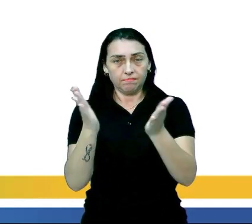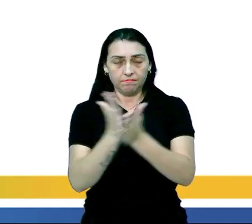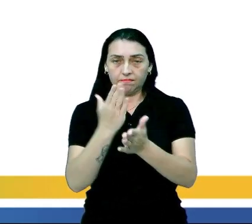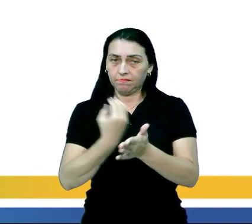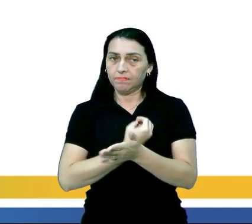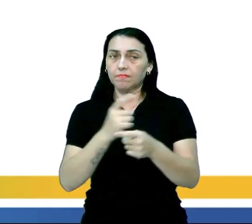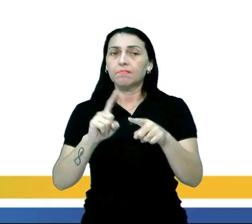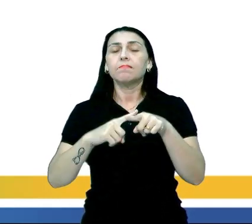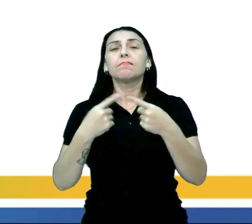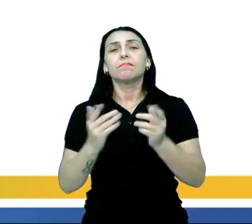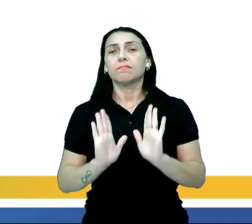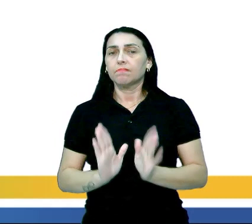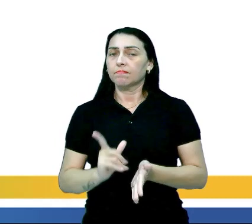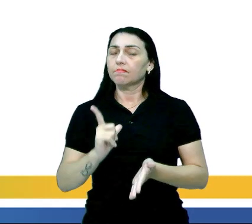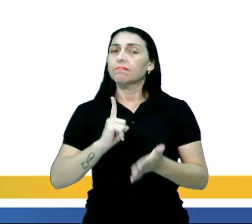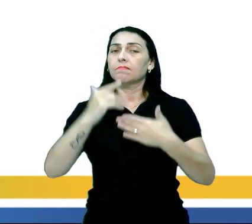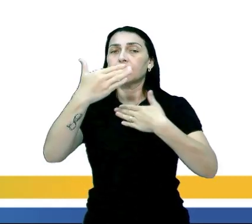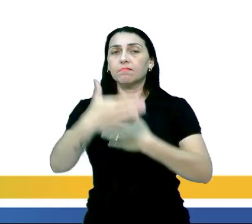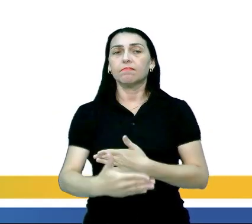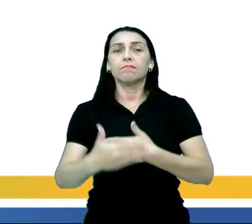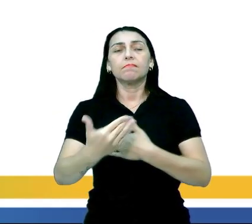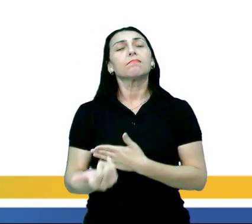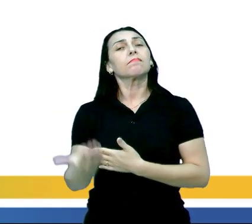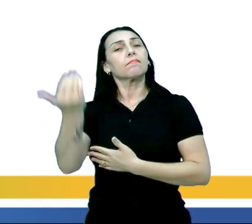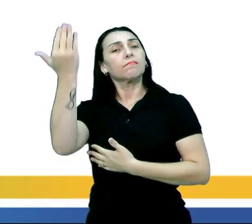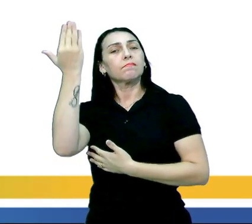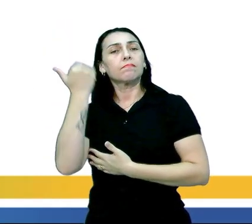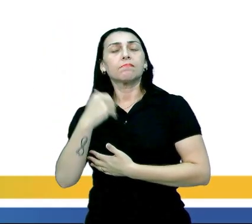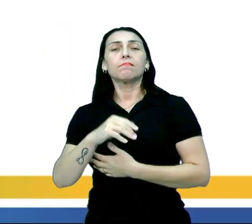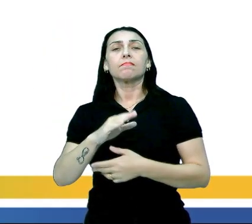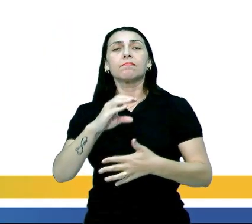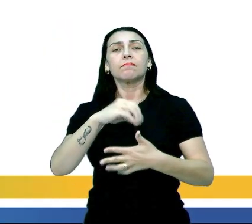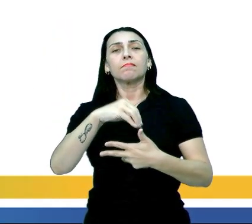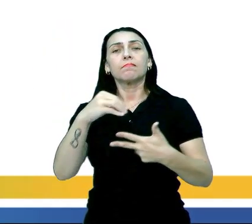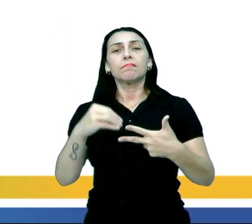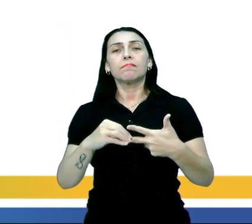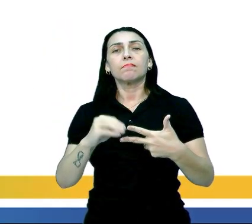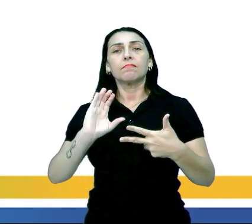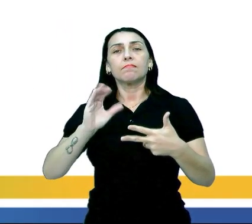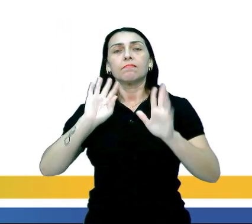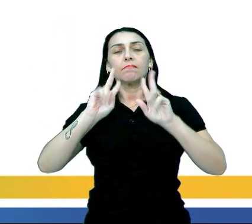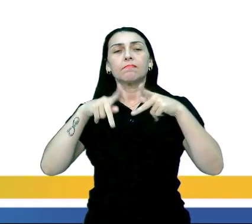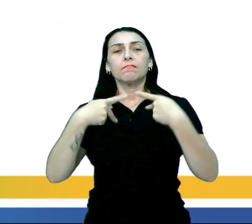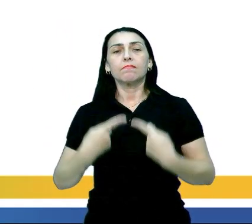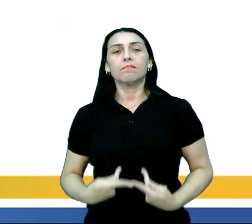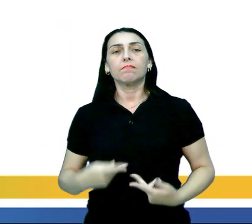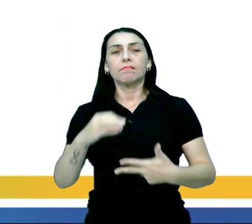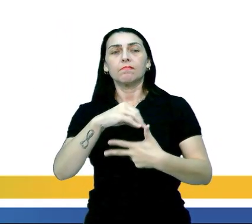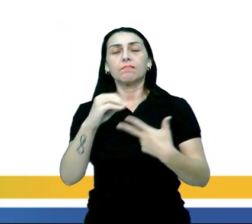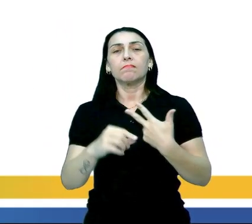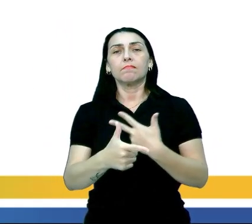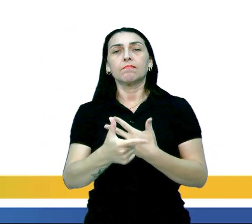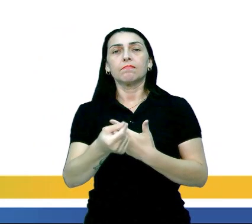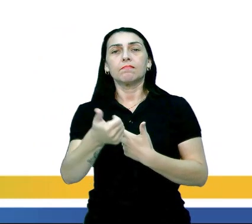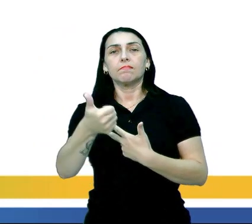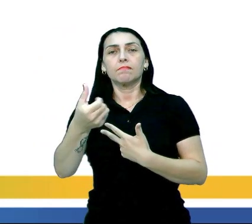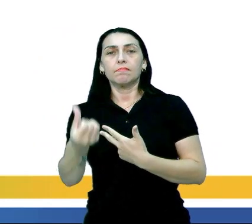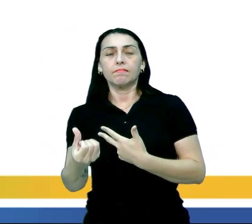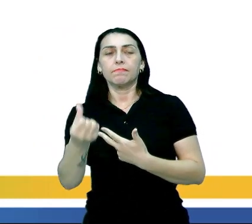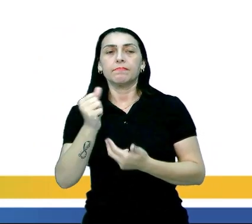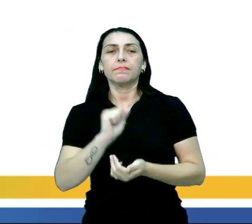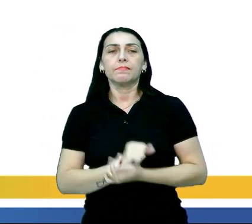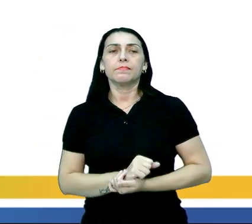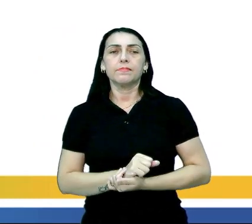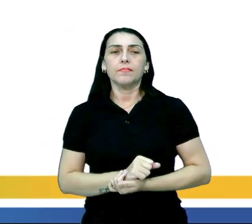livro, mas que esteve no caderno de provas do componente de Ciências Humanas do Enem do ano